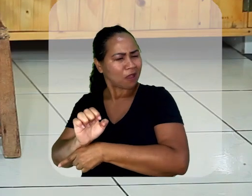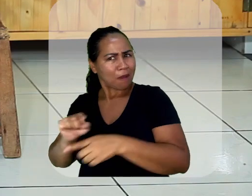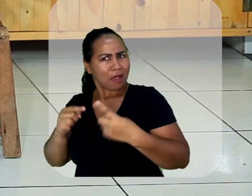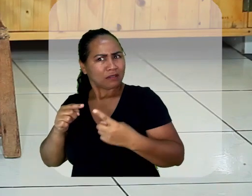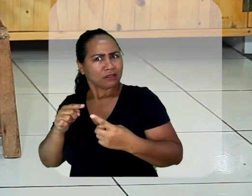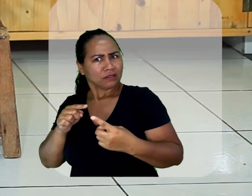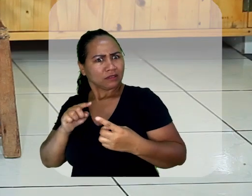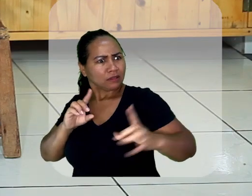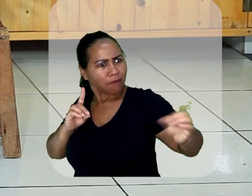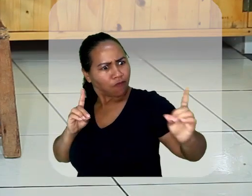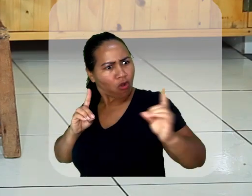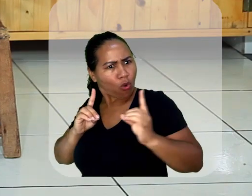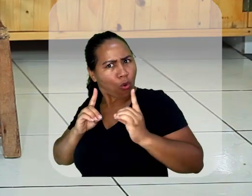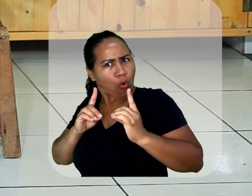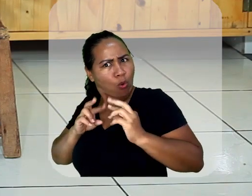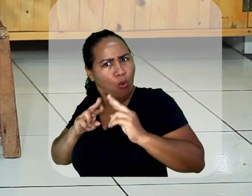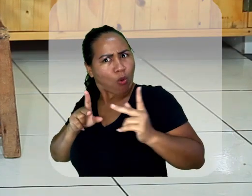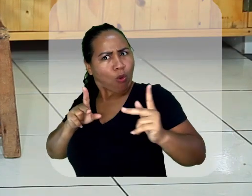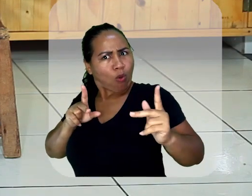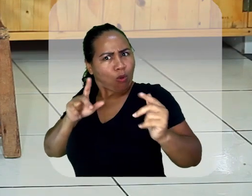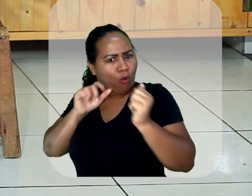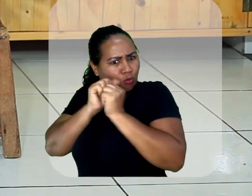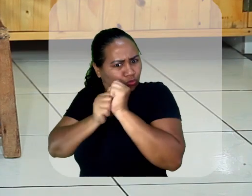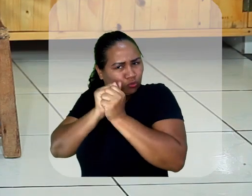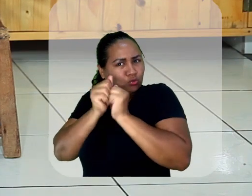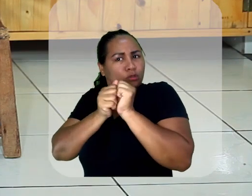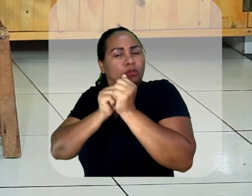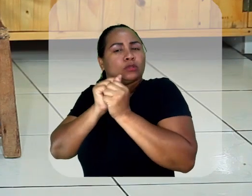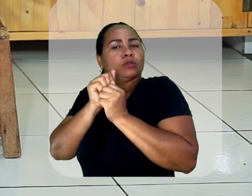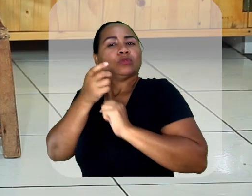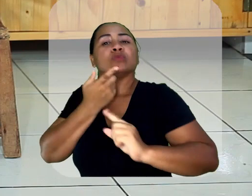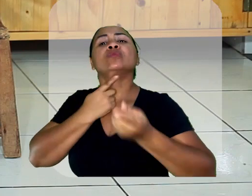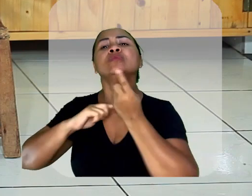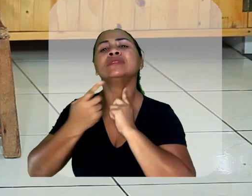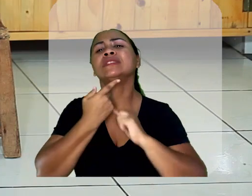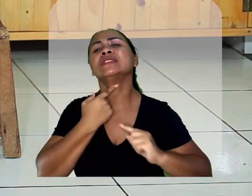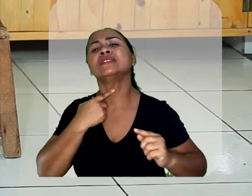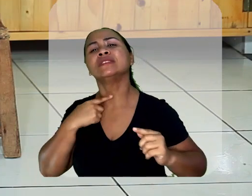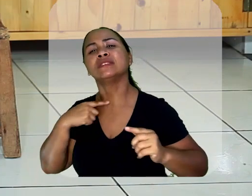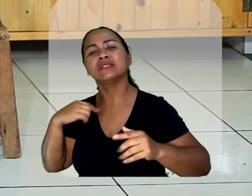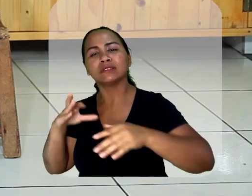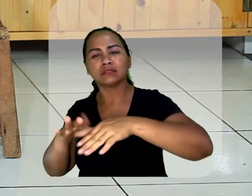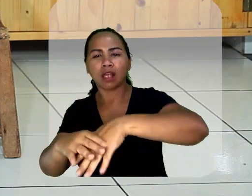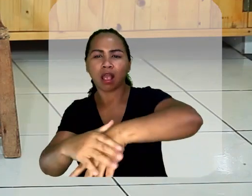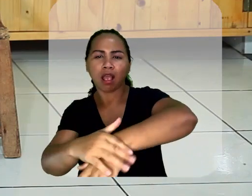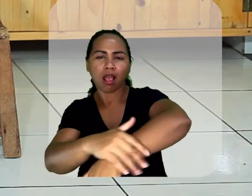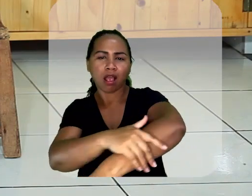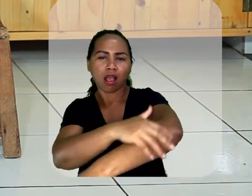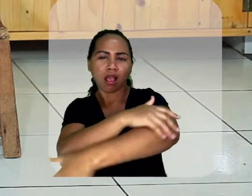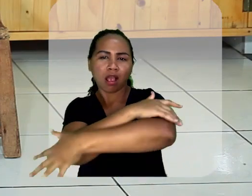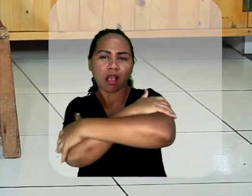as pétalas que brotam da rosa do meu desejo. Suas mãos despertam na várzea do